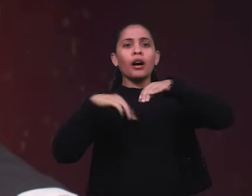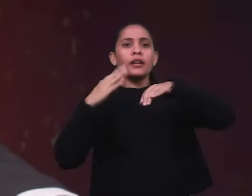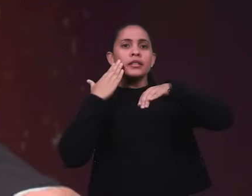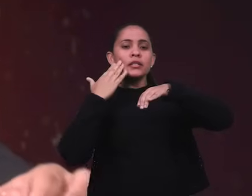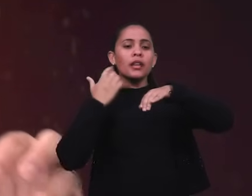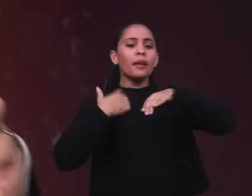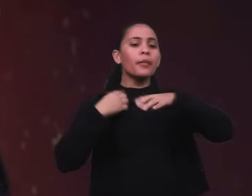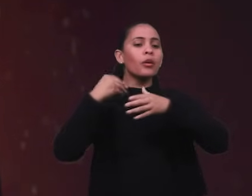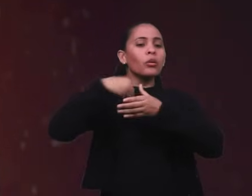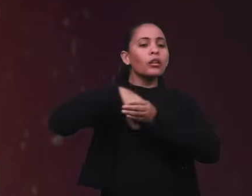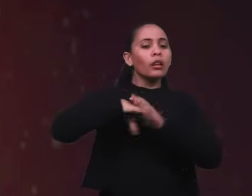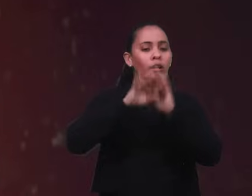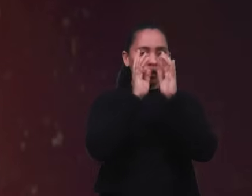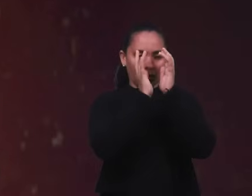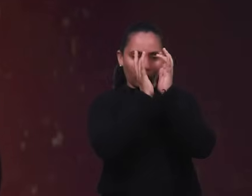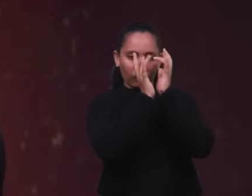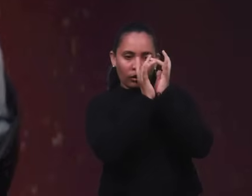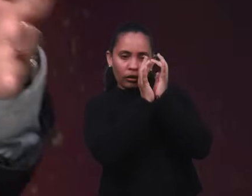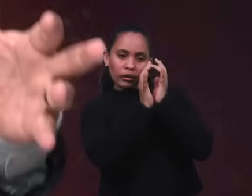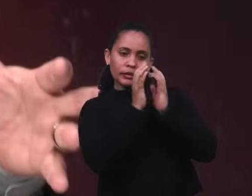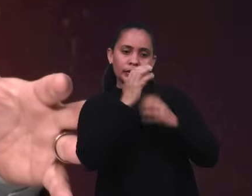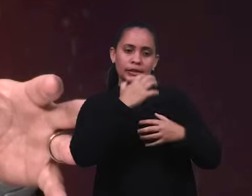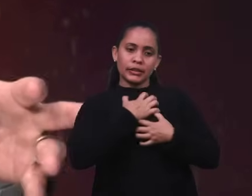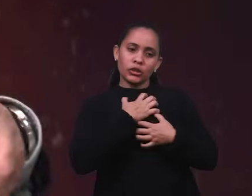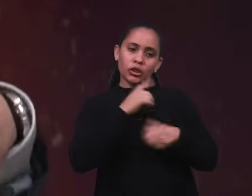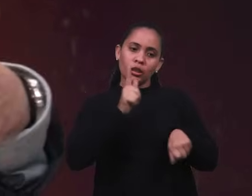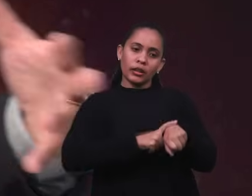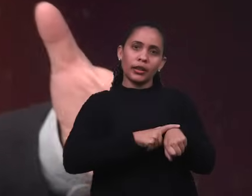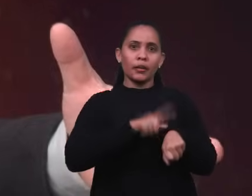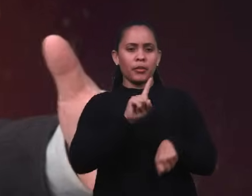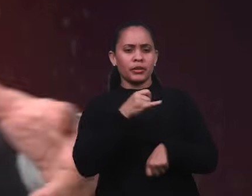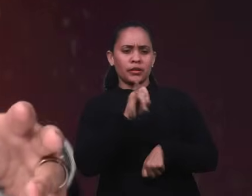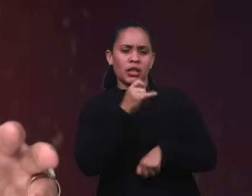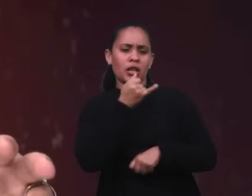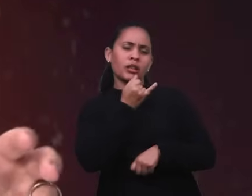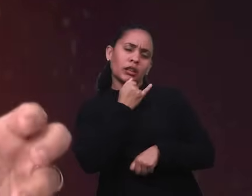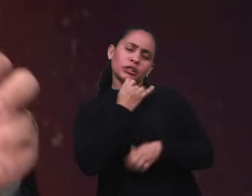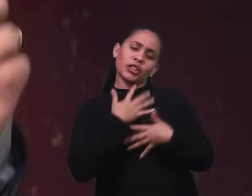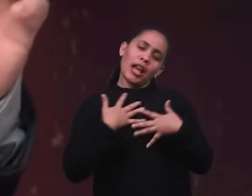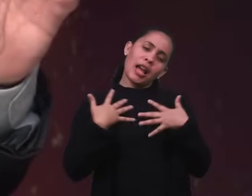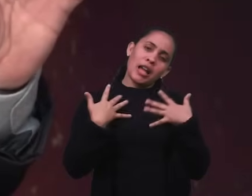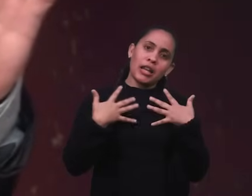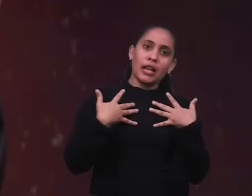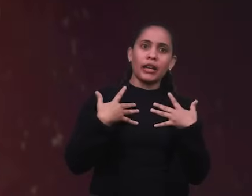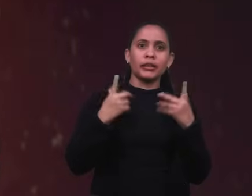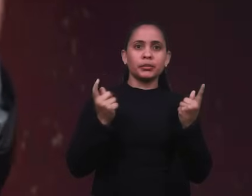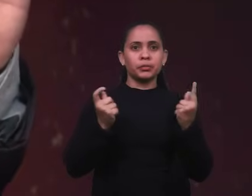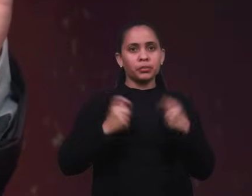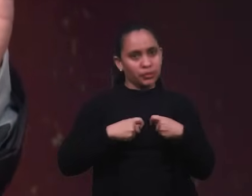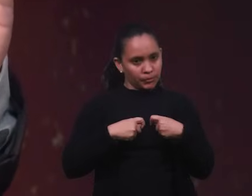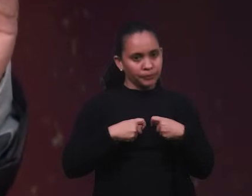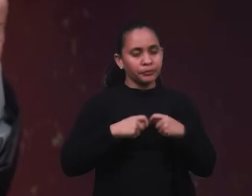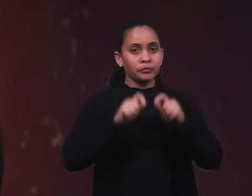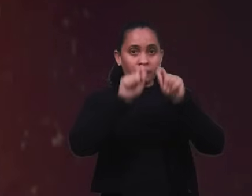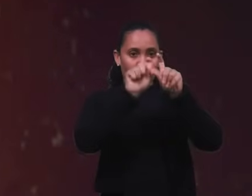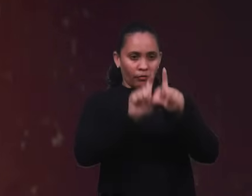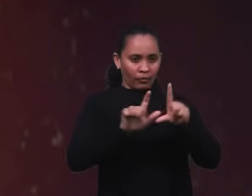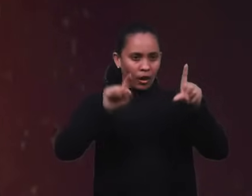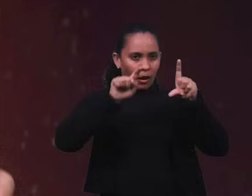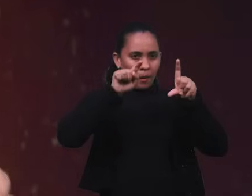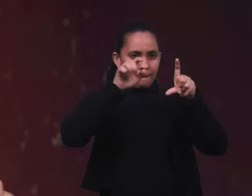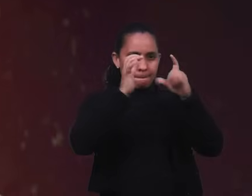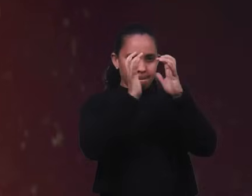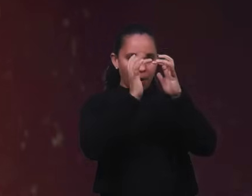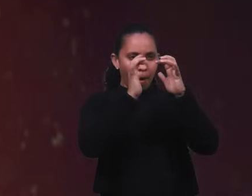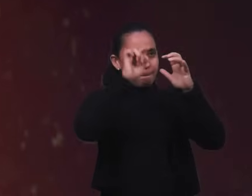consigo saber o que você está sentindo naquele momento, se você está triste, se você está alegre, porque acende locais do